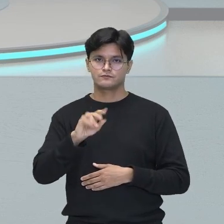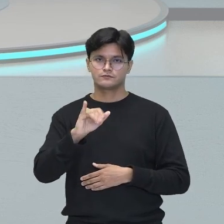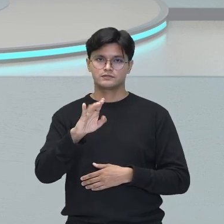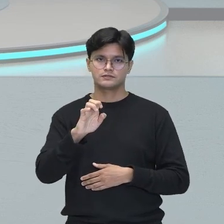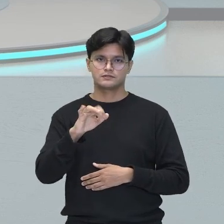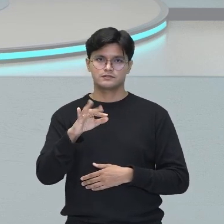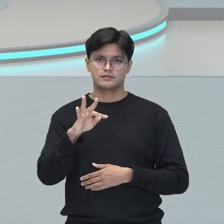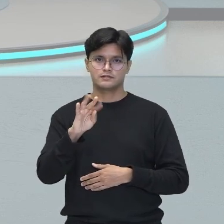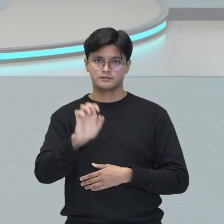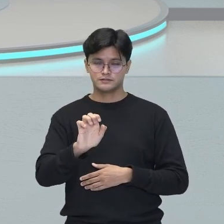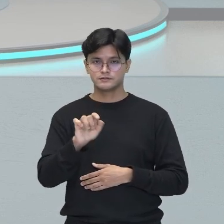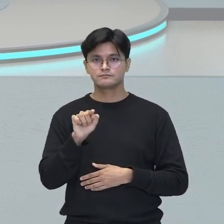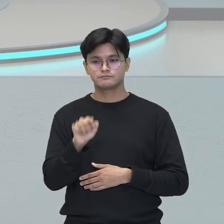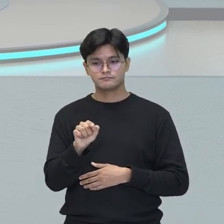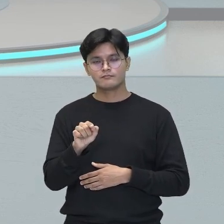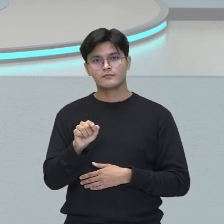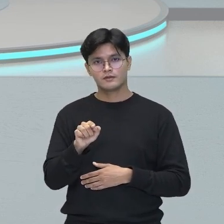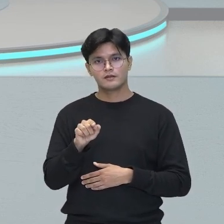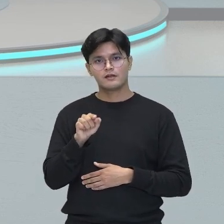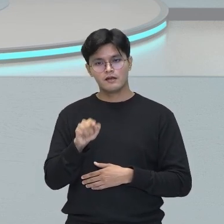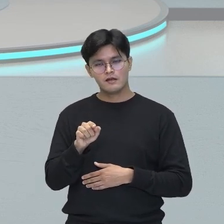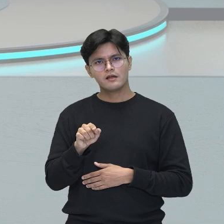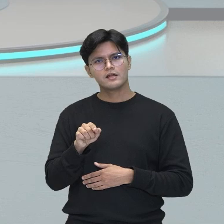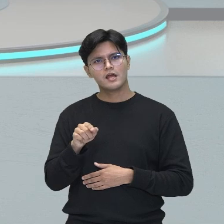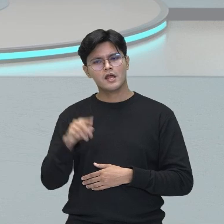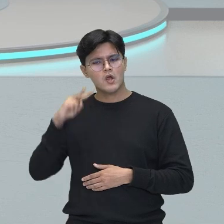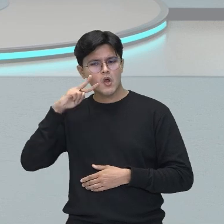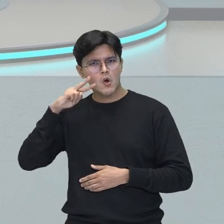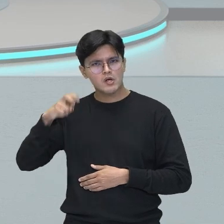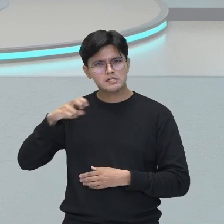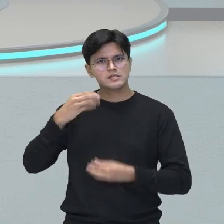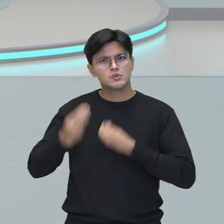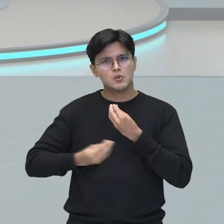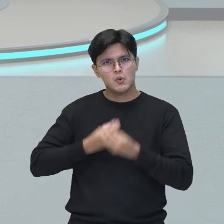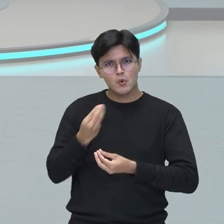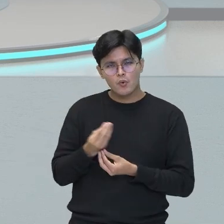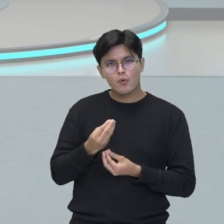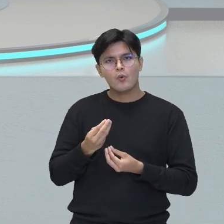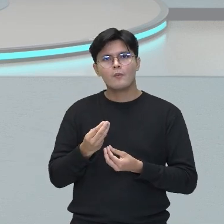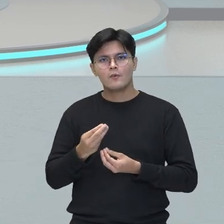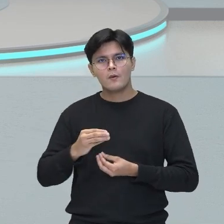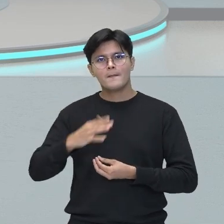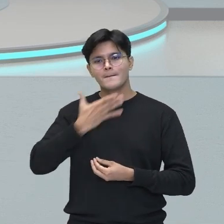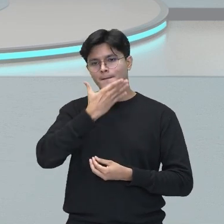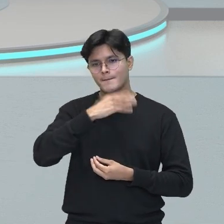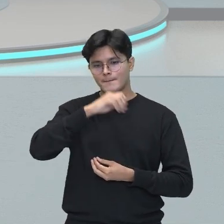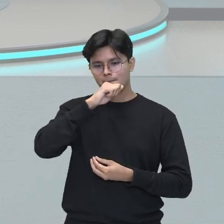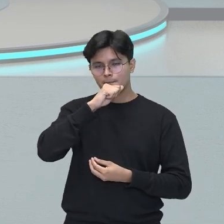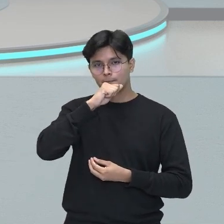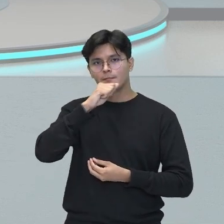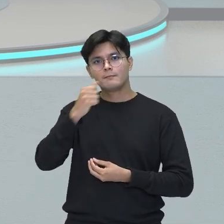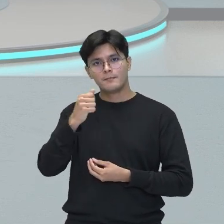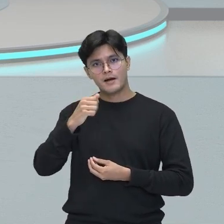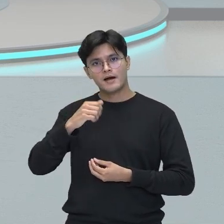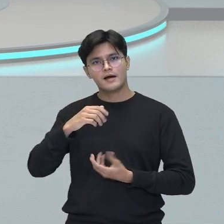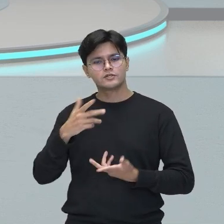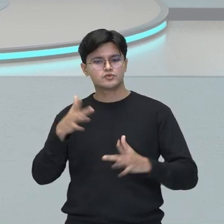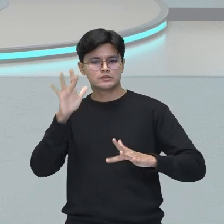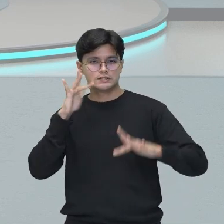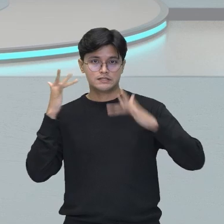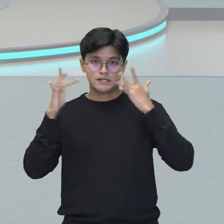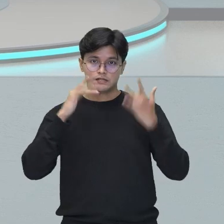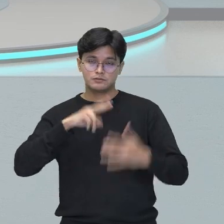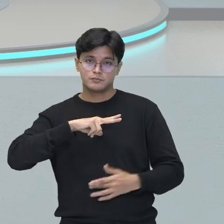Vicente pai do teatro português que até então as coisas aconteciam